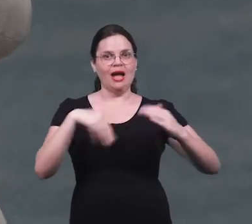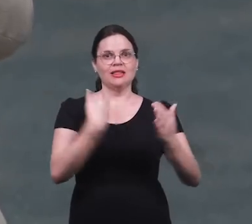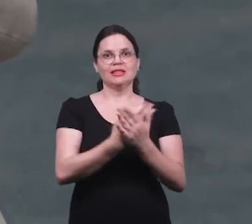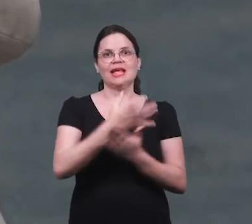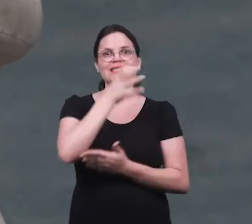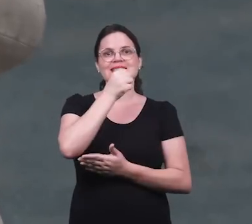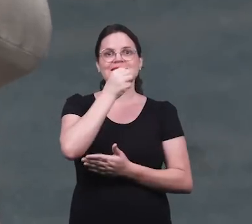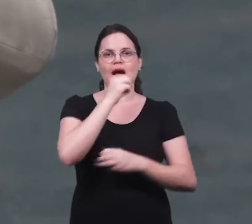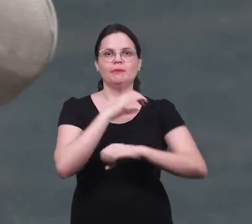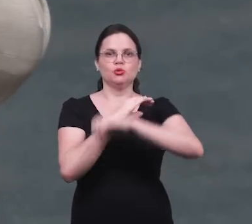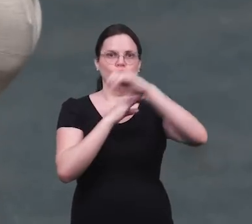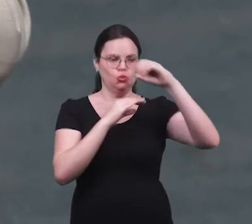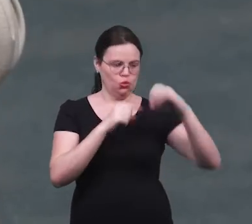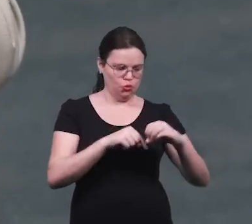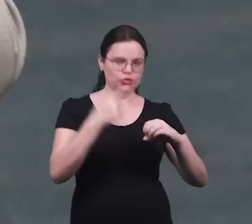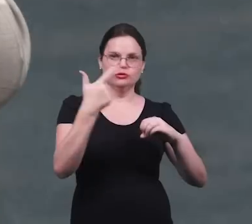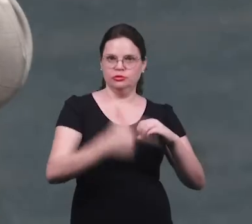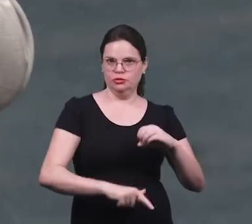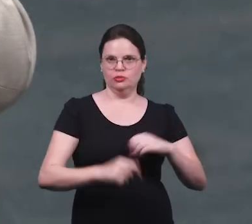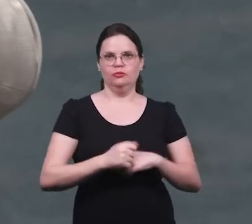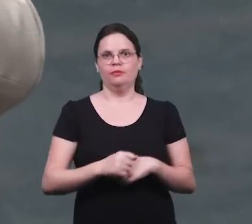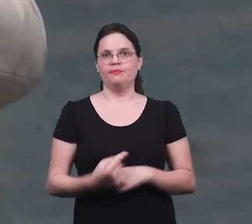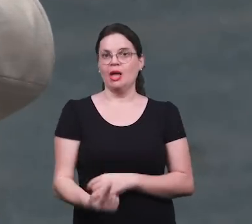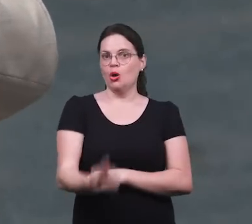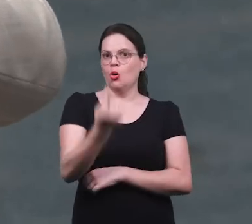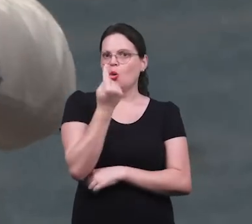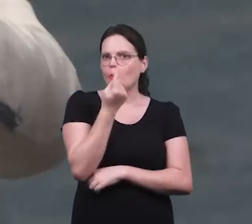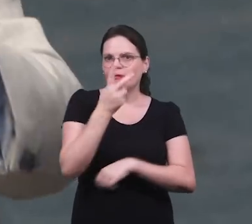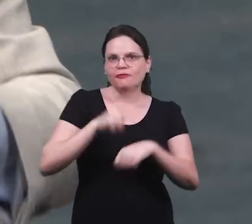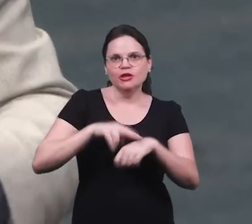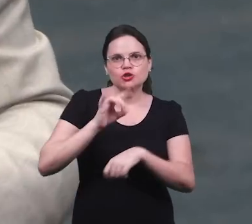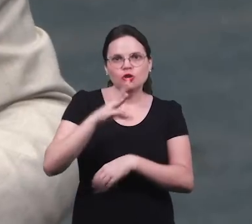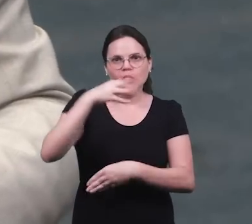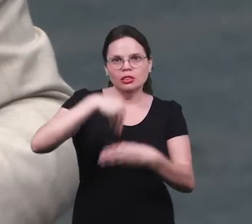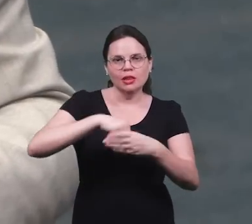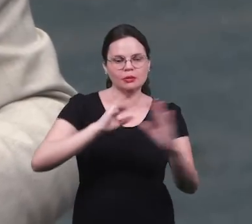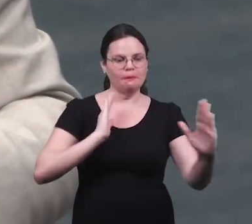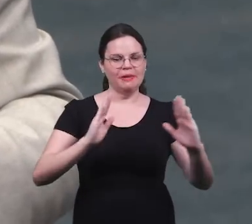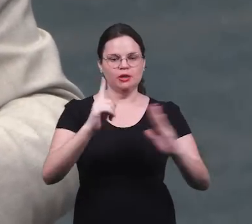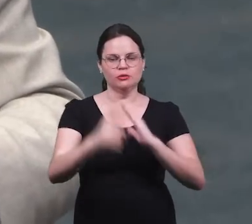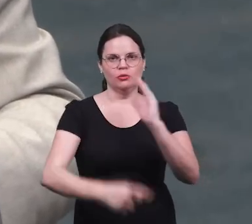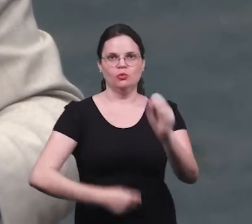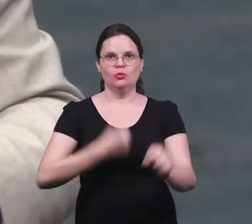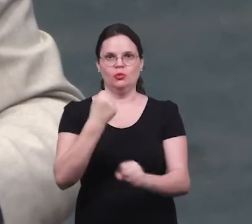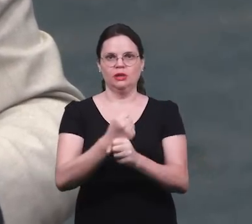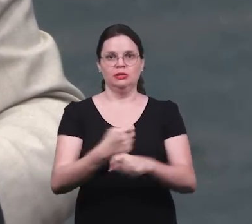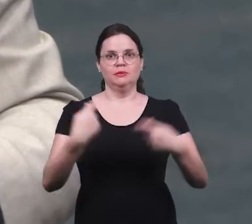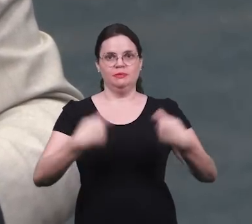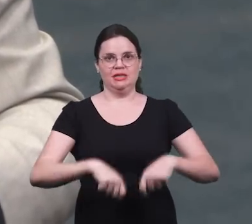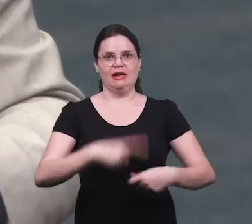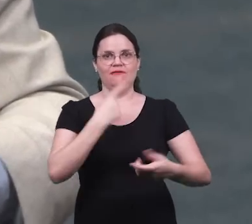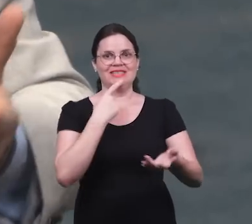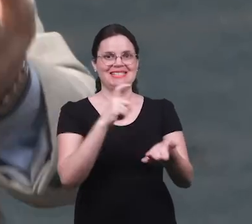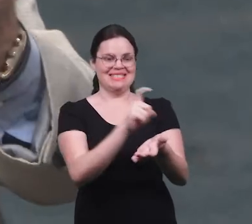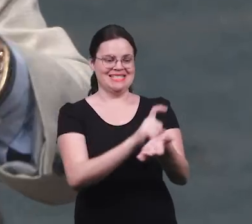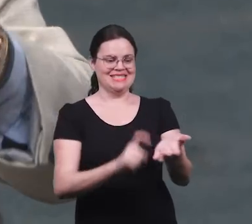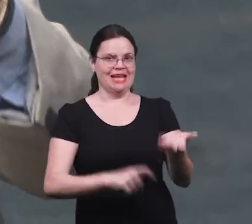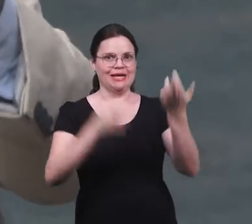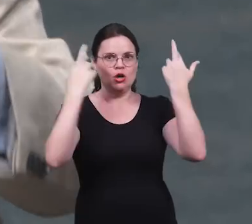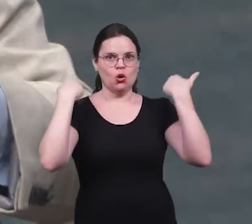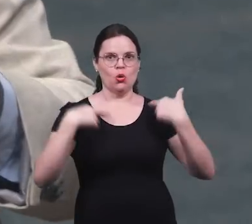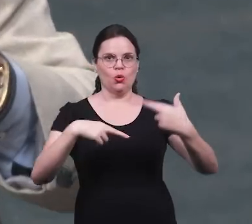dos Santos, no ano era a única vez que ele entrava, com o sangue do cordeiro, que